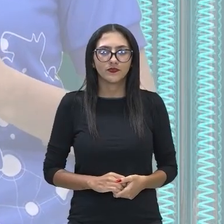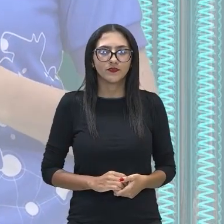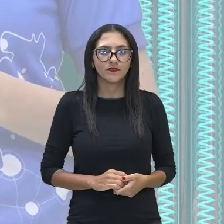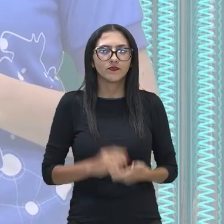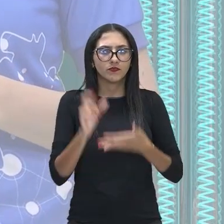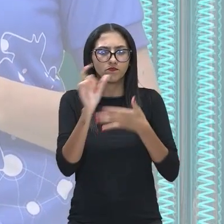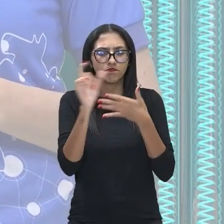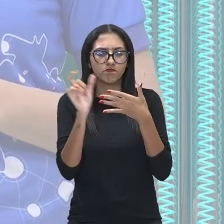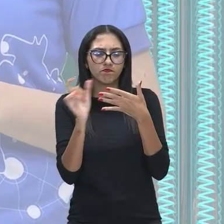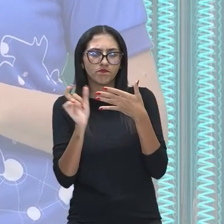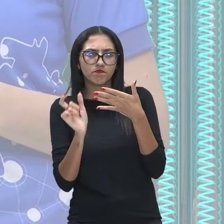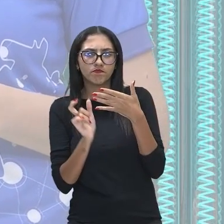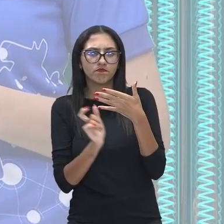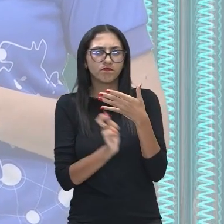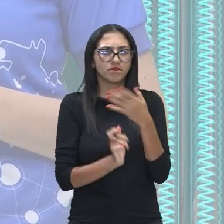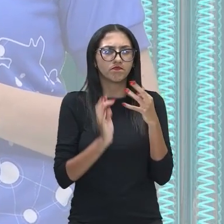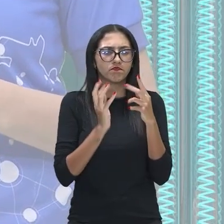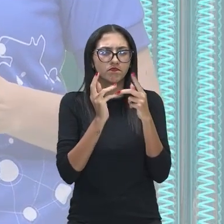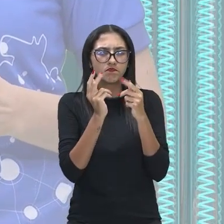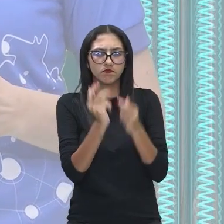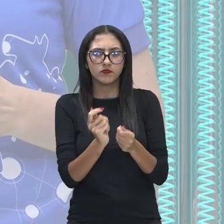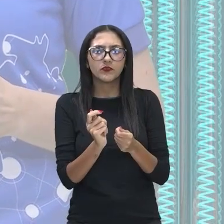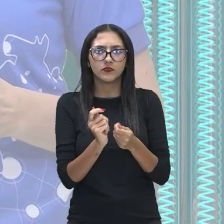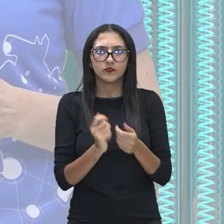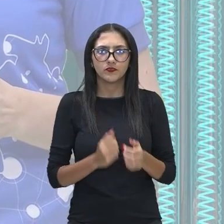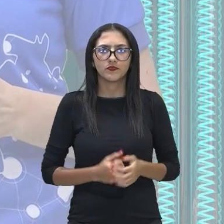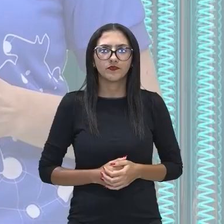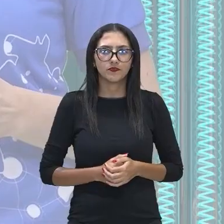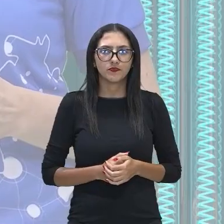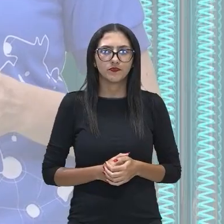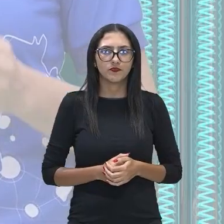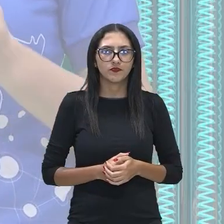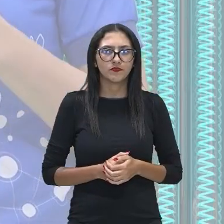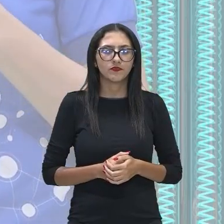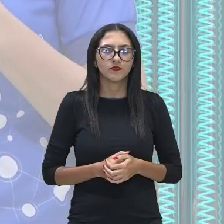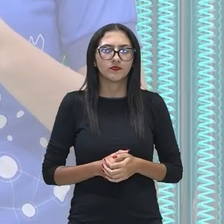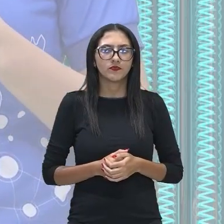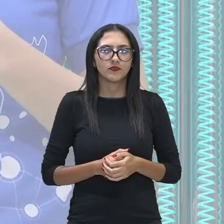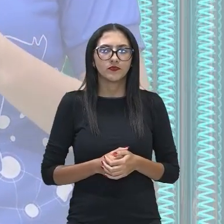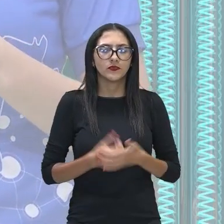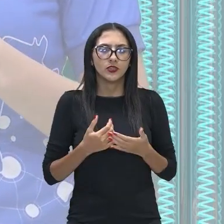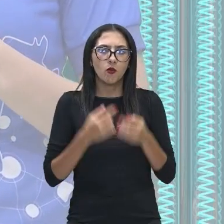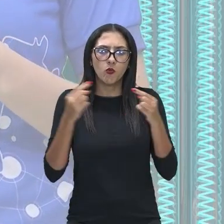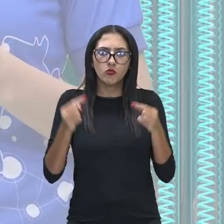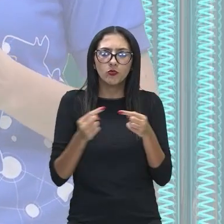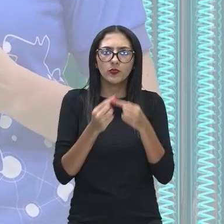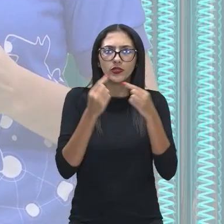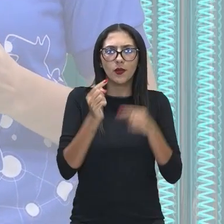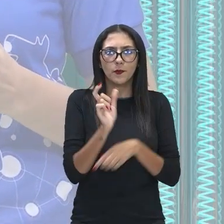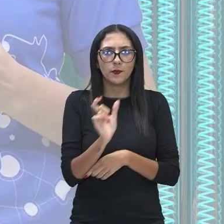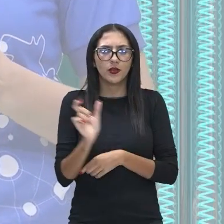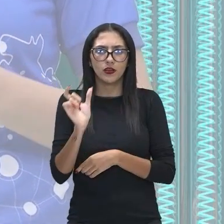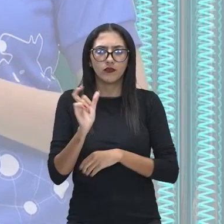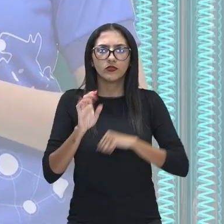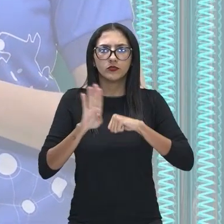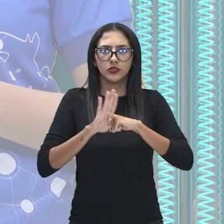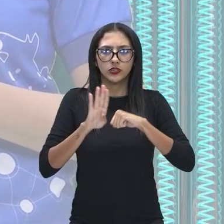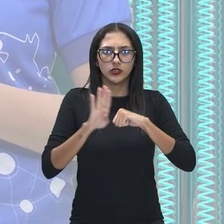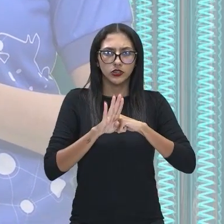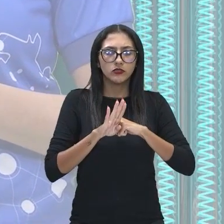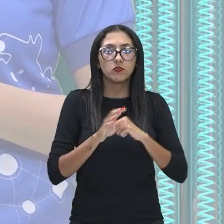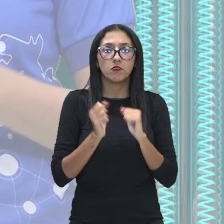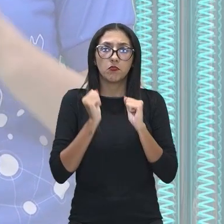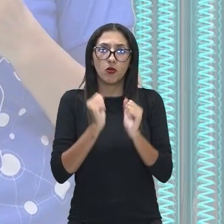of, plenty of. Então, quando você quer fazer uma contabilidade, né, você pode colocar essas palavras